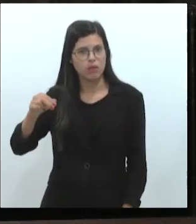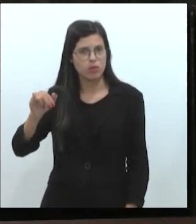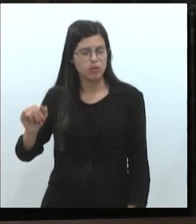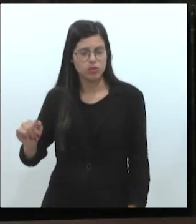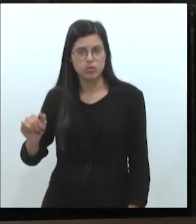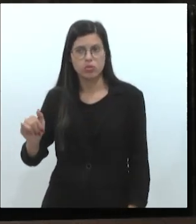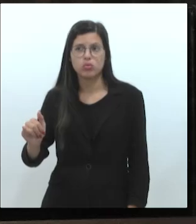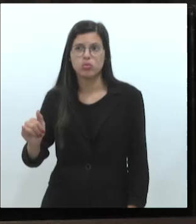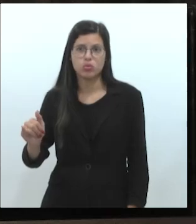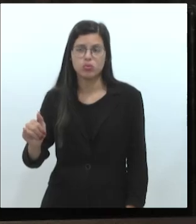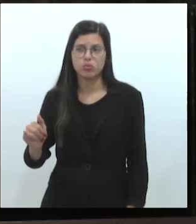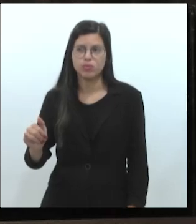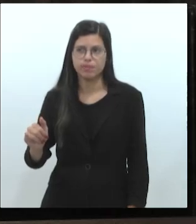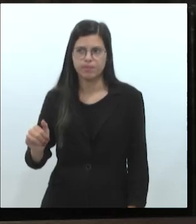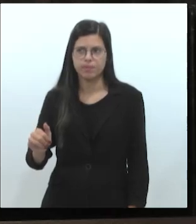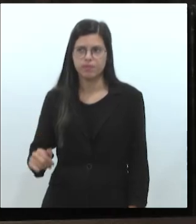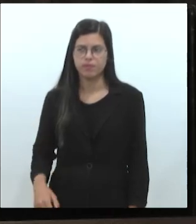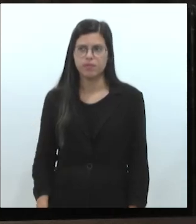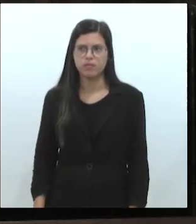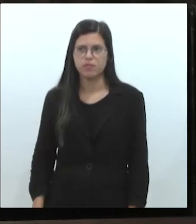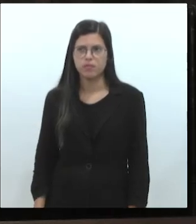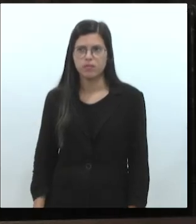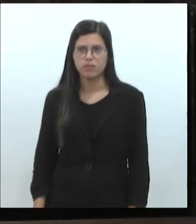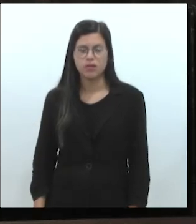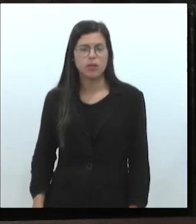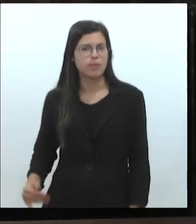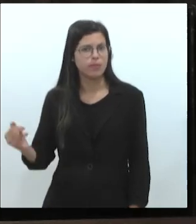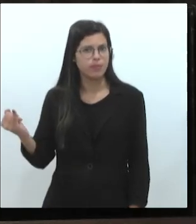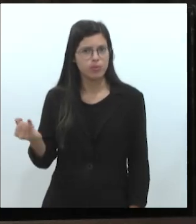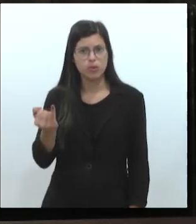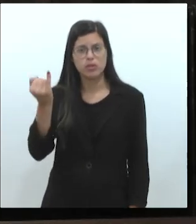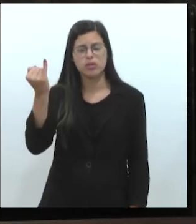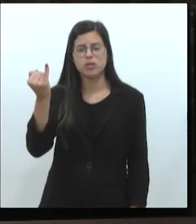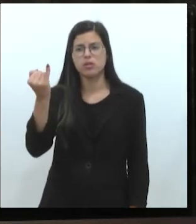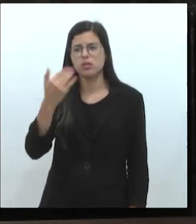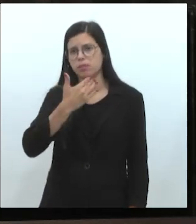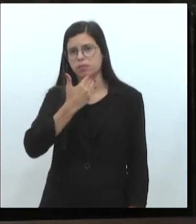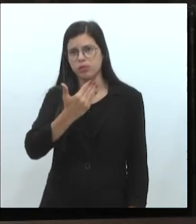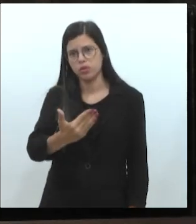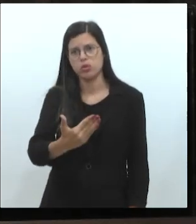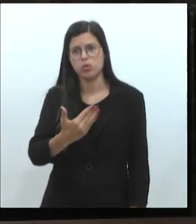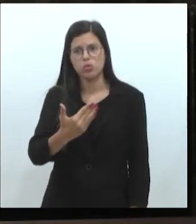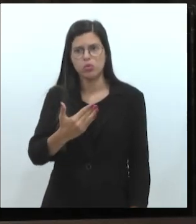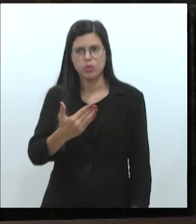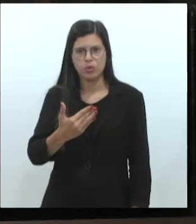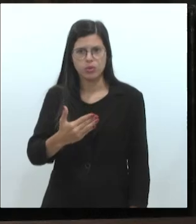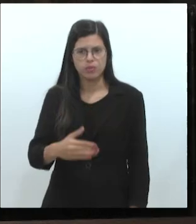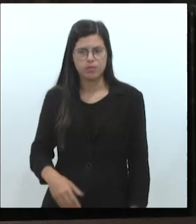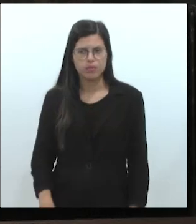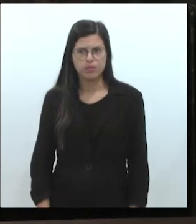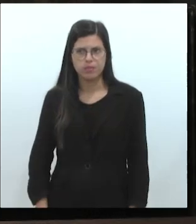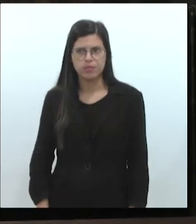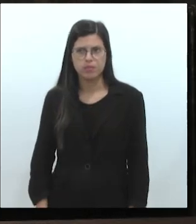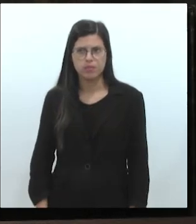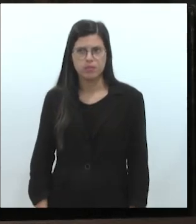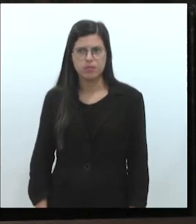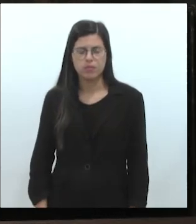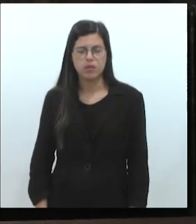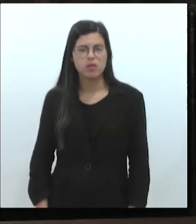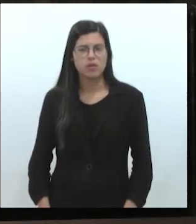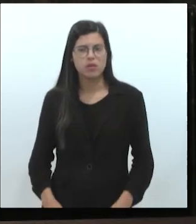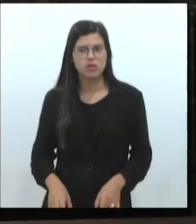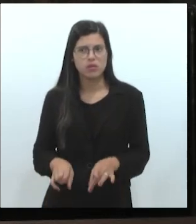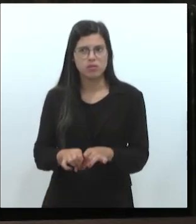pleito absolutamente importante e em direção a uma